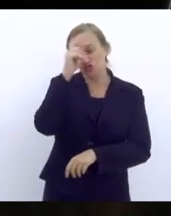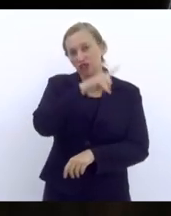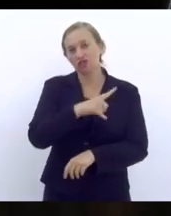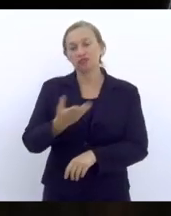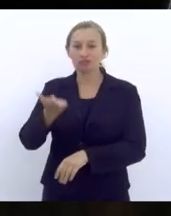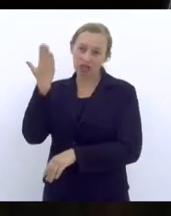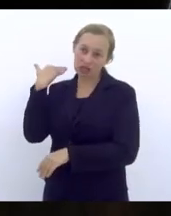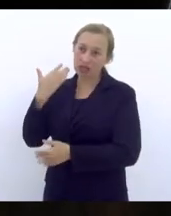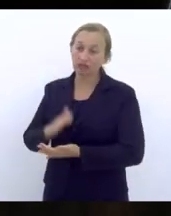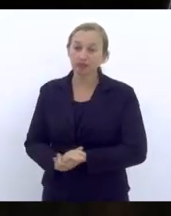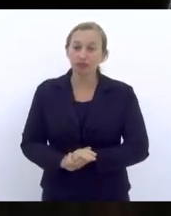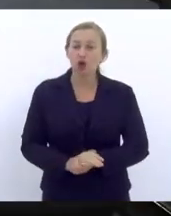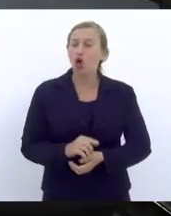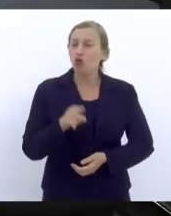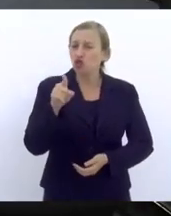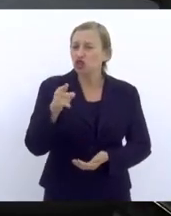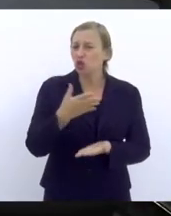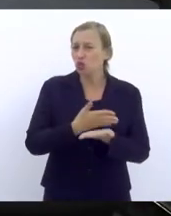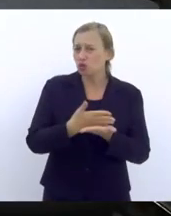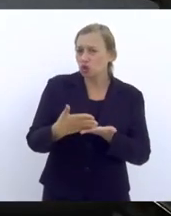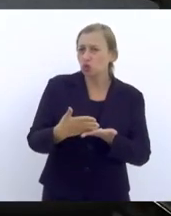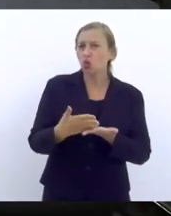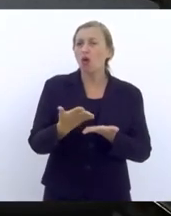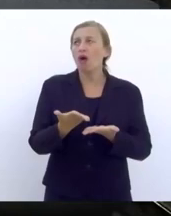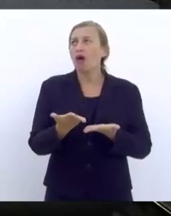antigamente. Quando você começou